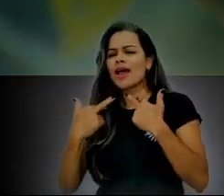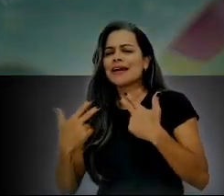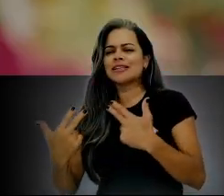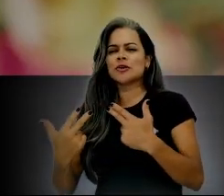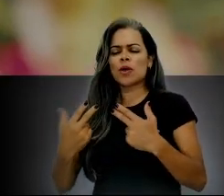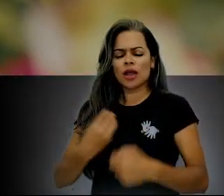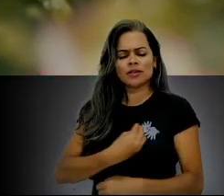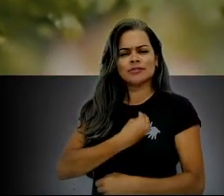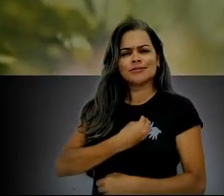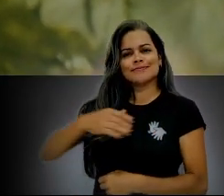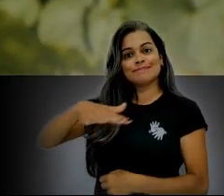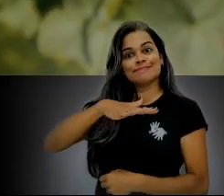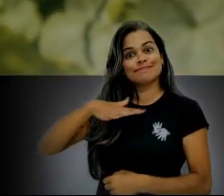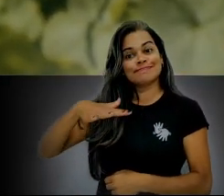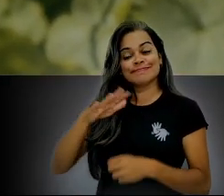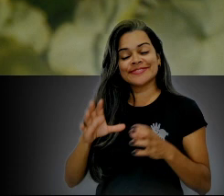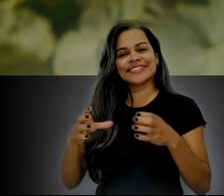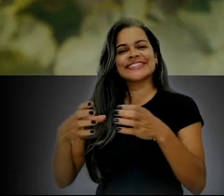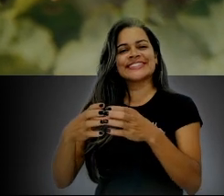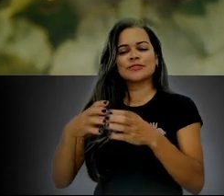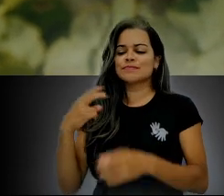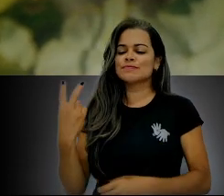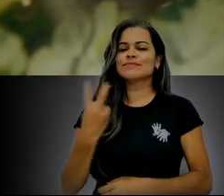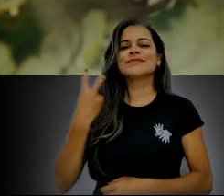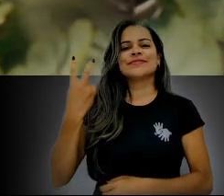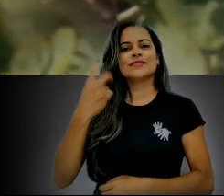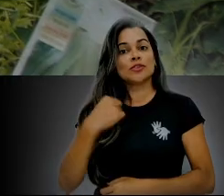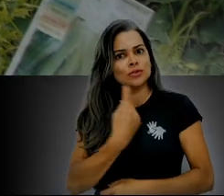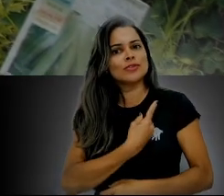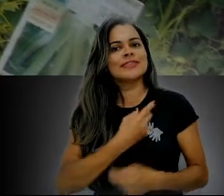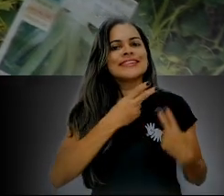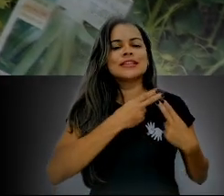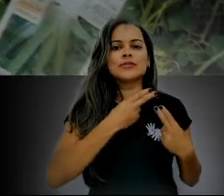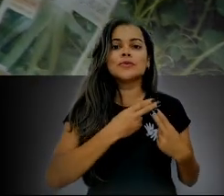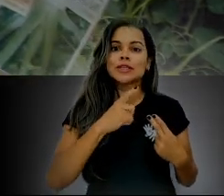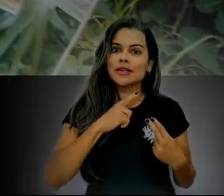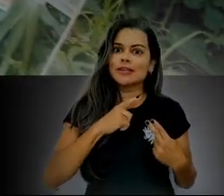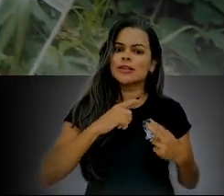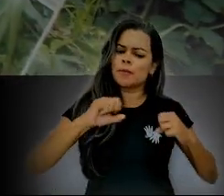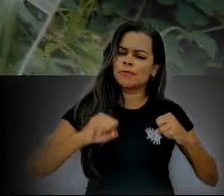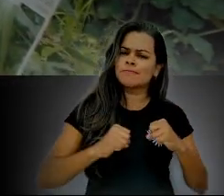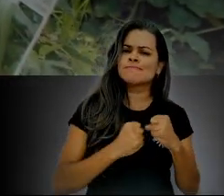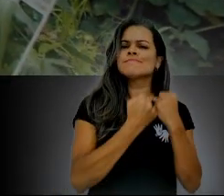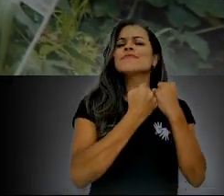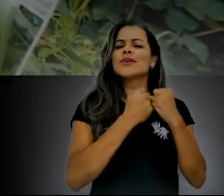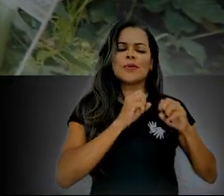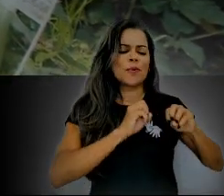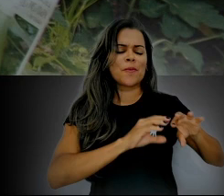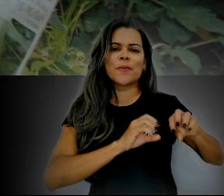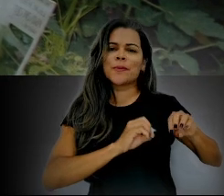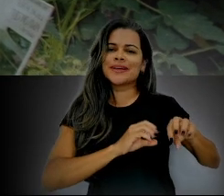sua autonomia e sua comunidade nós IF Baiano temos muito da nossa força na